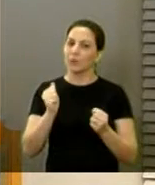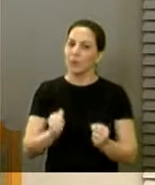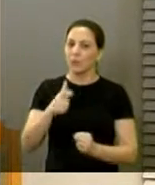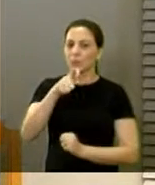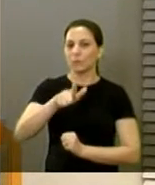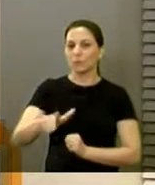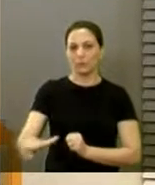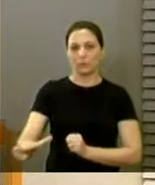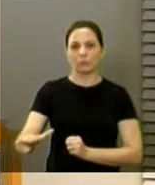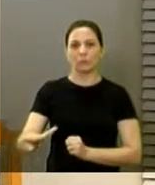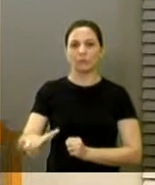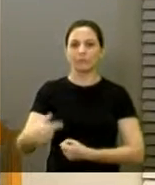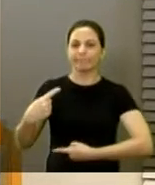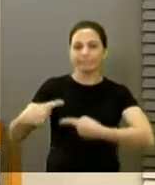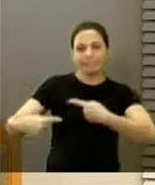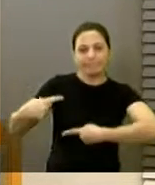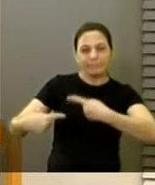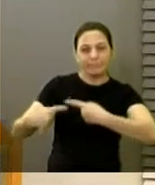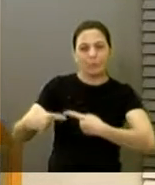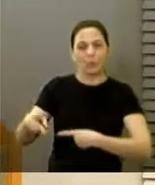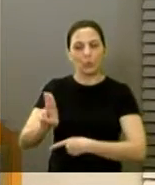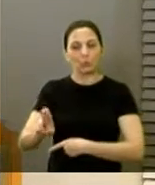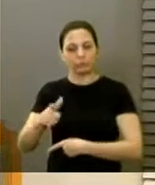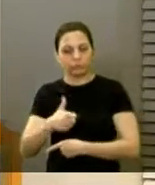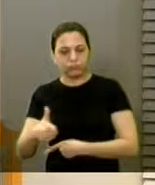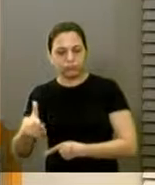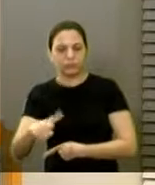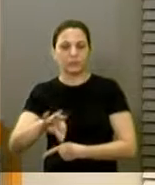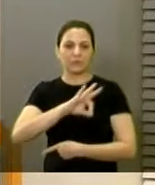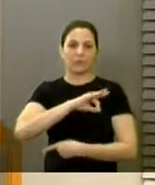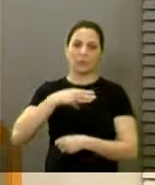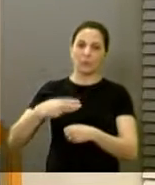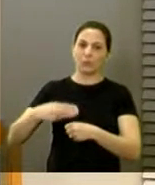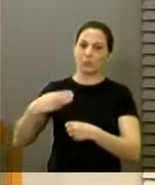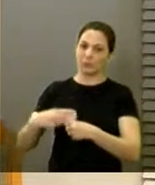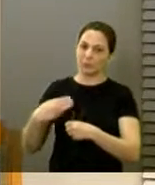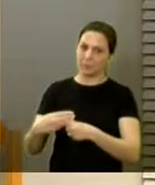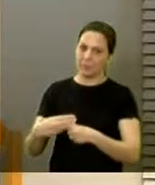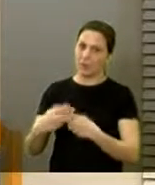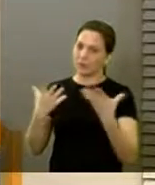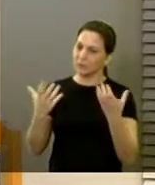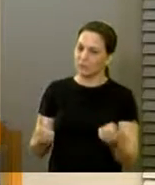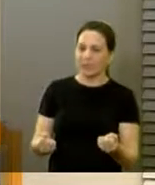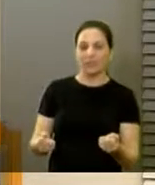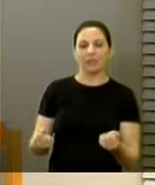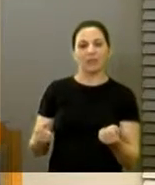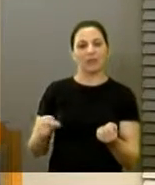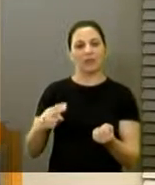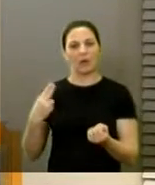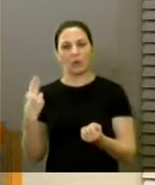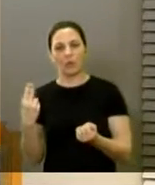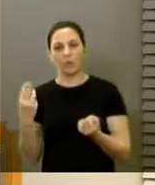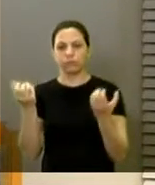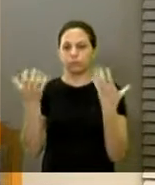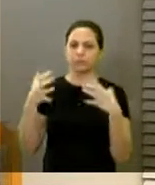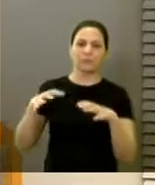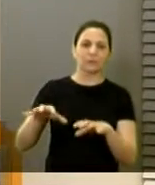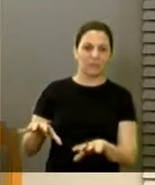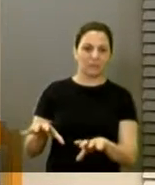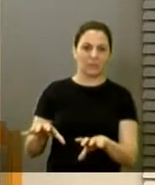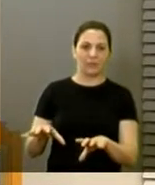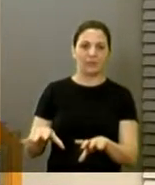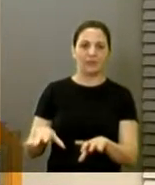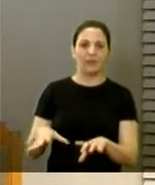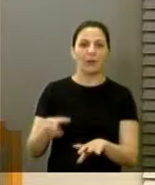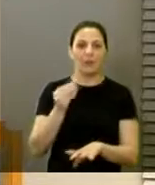vez debater sobre o armamento ou não da guarda municipal então a oportunidade para quem está nos assistindo nos